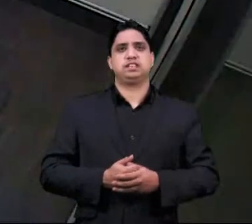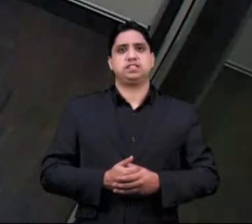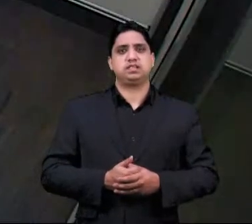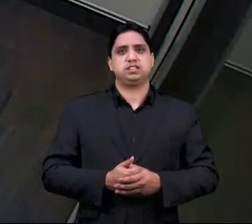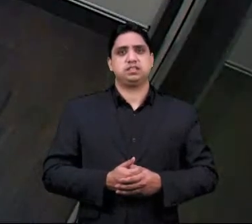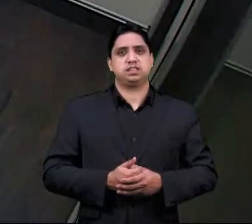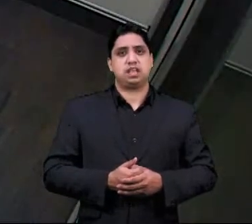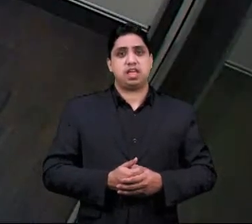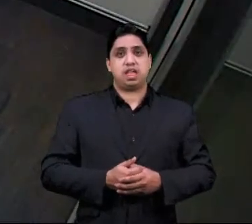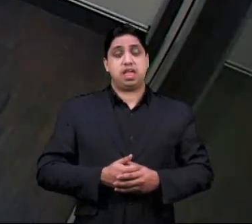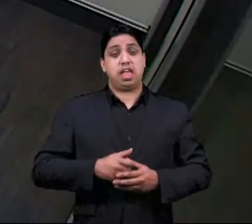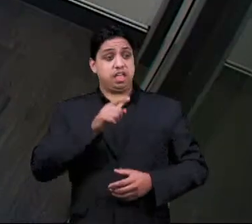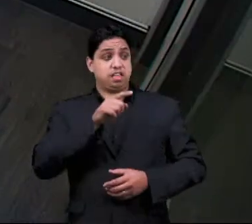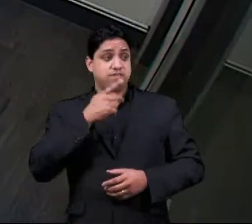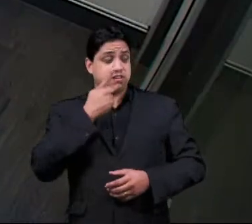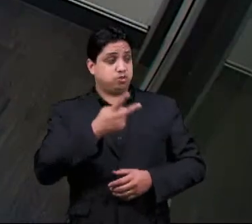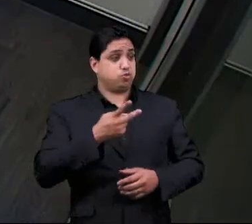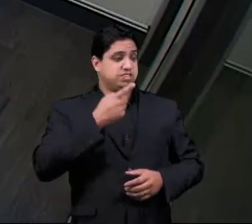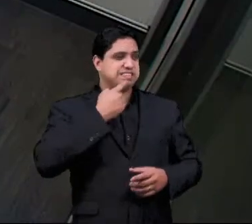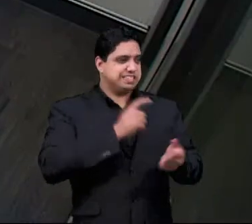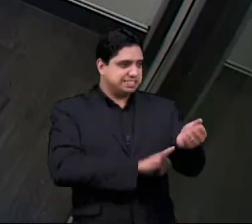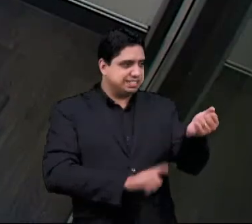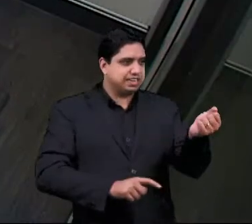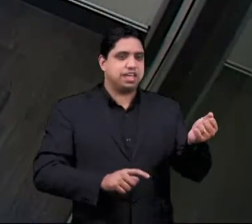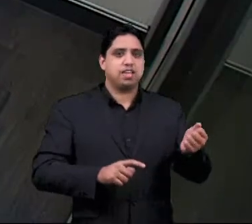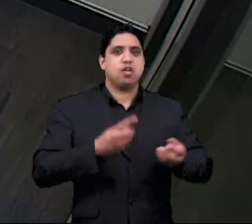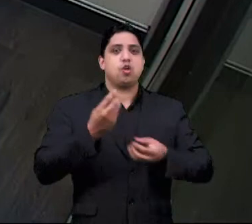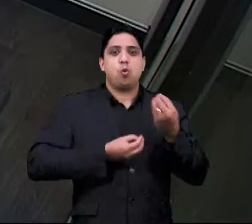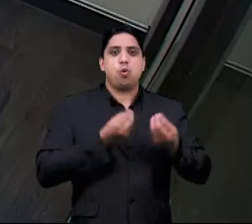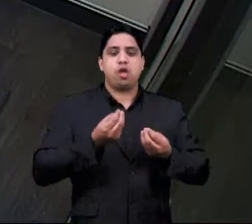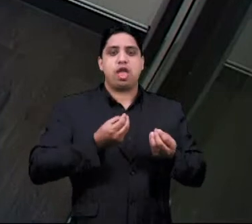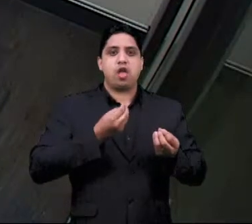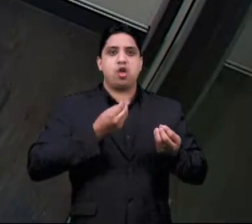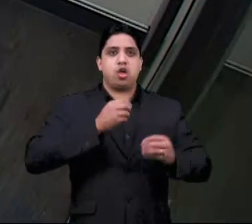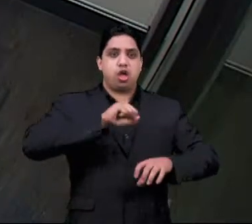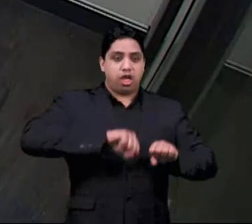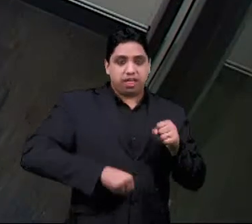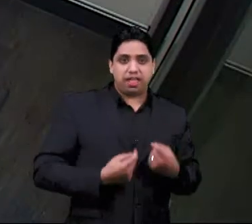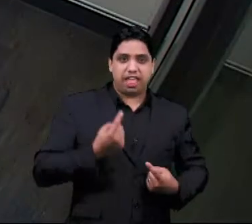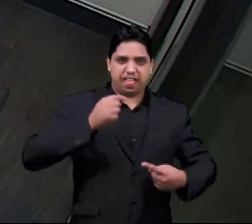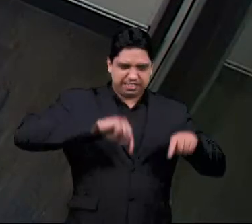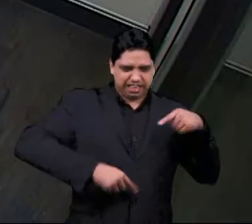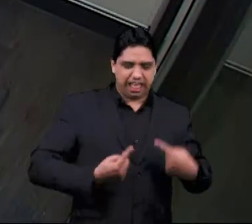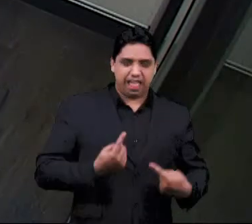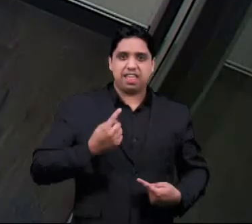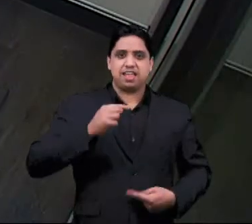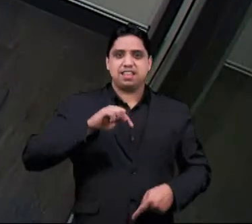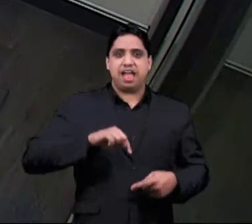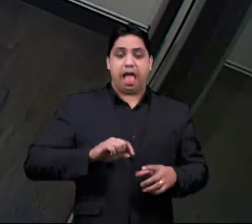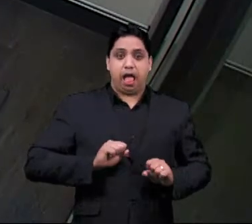por exemplo, de sangue, o feedback é via sangue. Entendeu? Porque essa